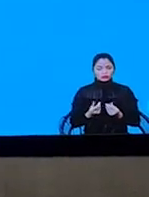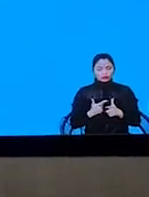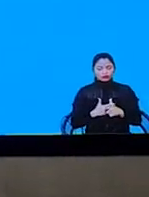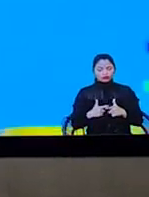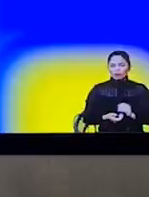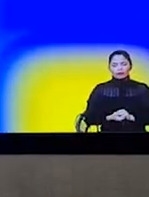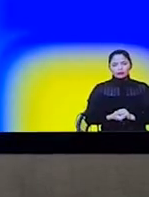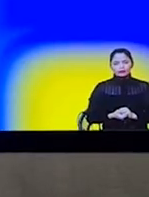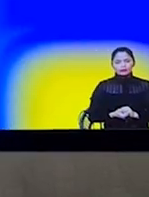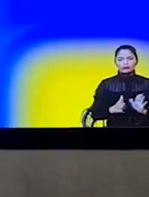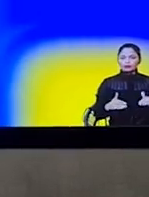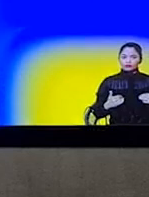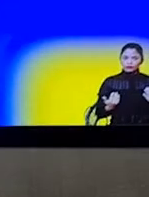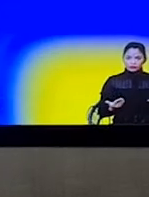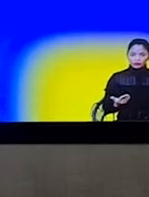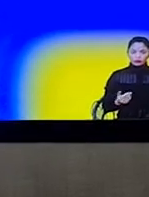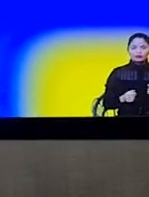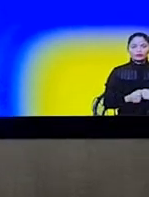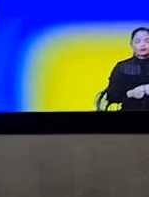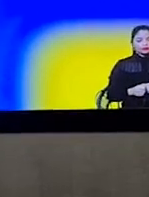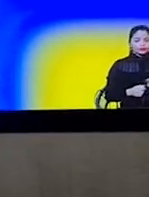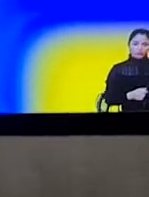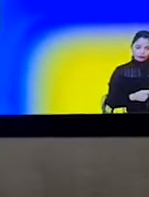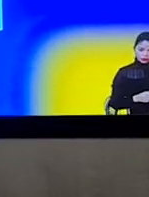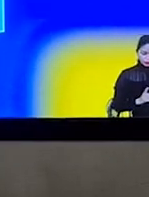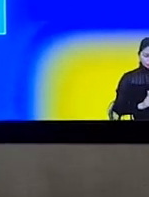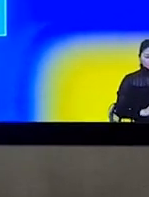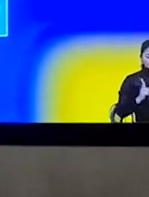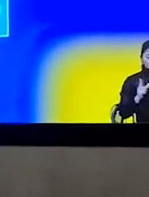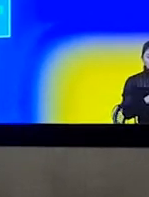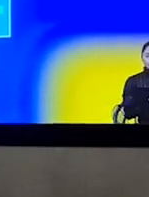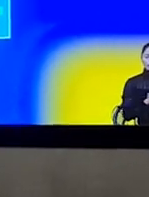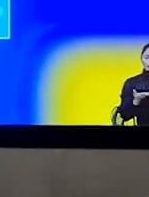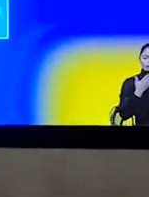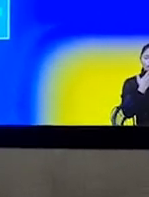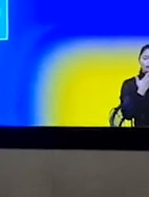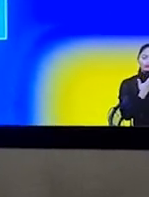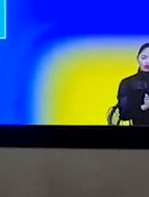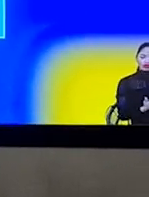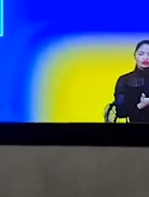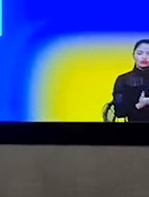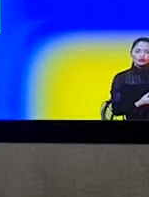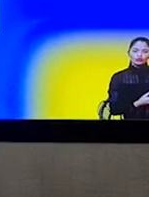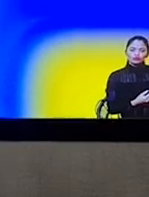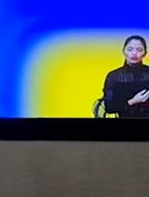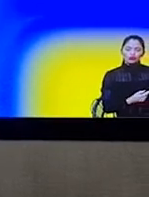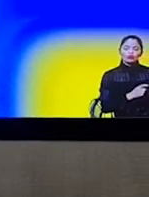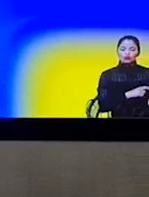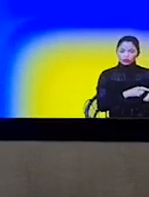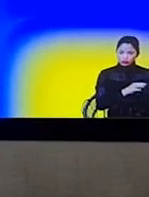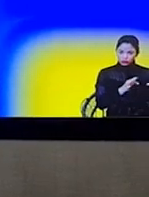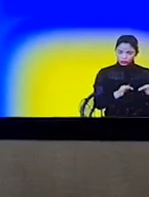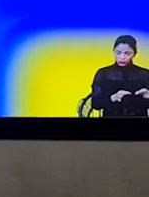essa coparticipação? Então aqui, do lado esquerdo, a gente tem uma telinha de pedidos despachados no prazo. Para quem já opera no Magalu,